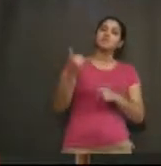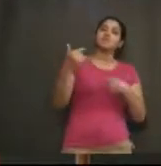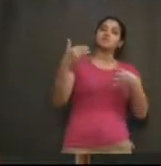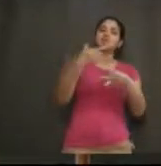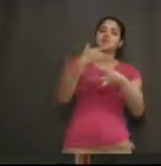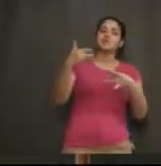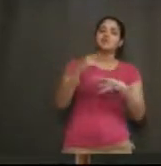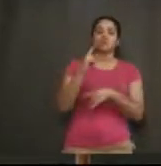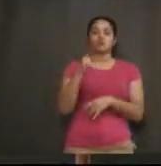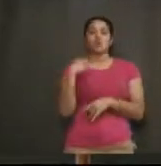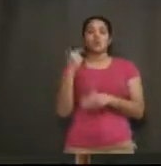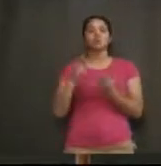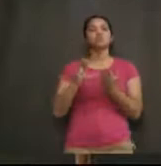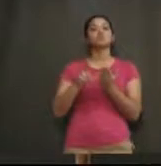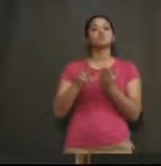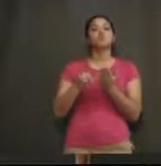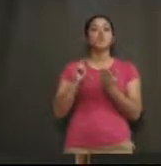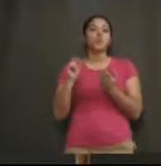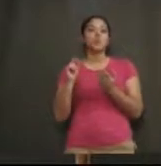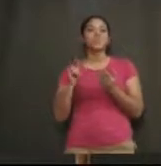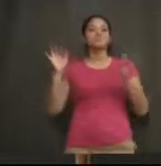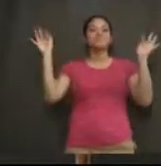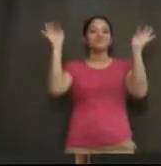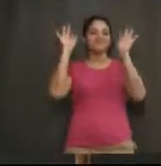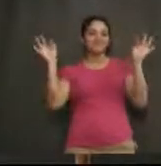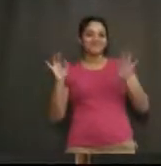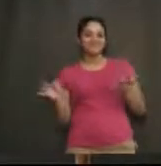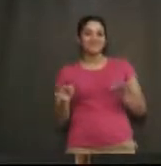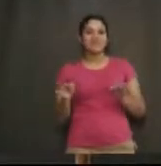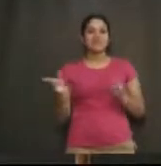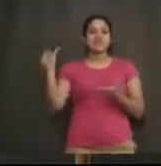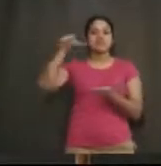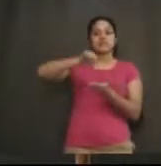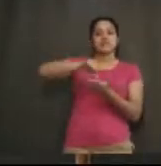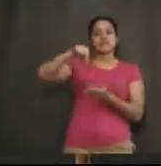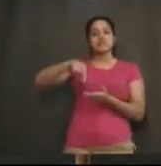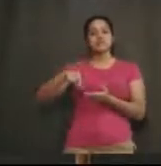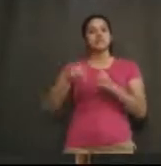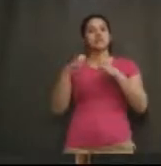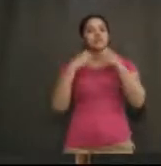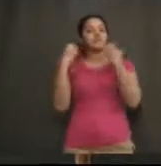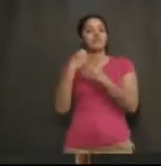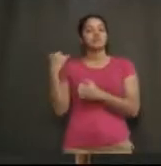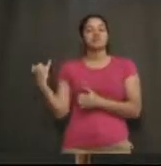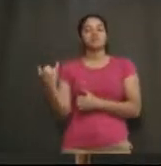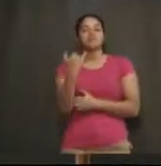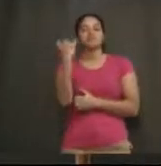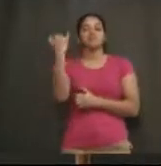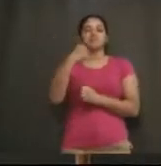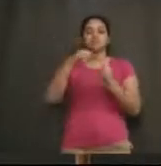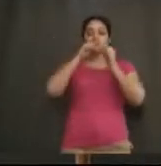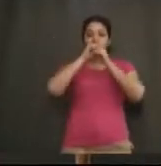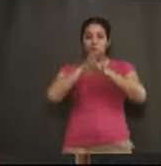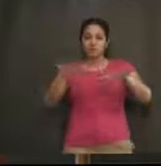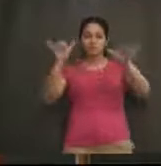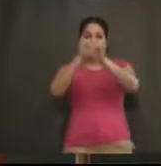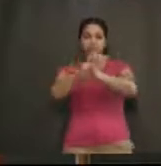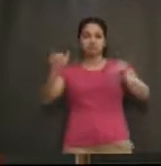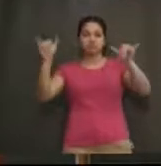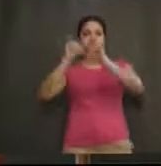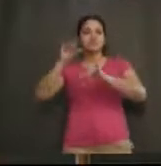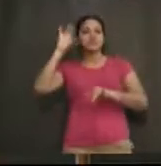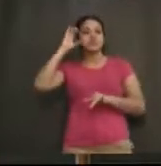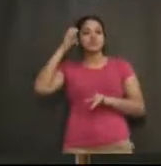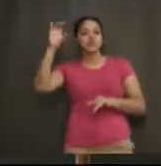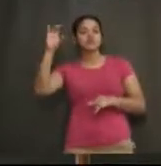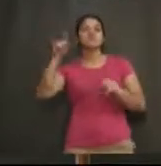região norte, estamos muito felizes por sediar esse evento, um evento fundamental para a divulgação científica, né, para a